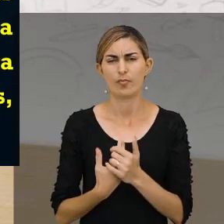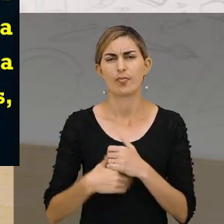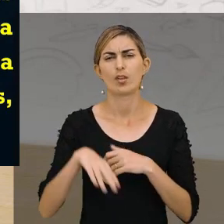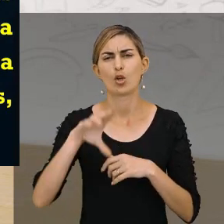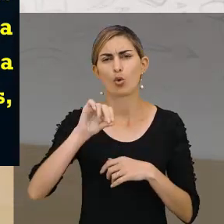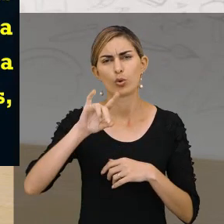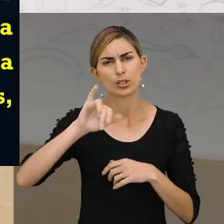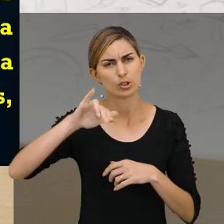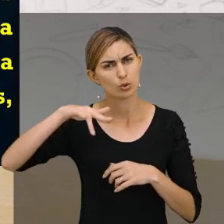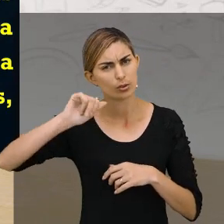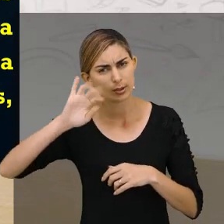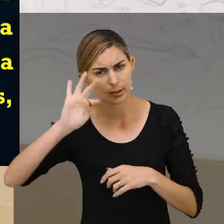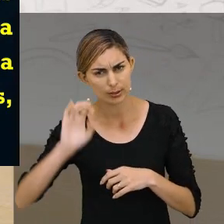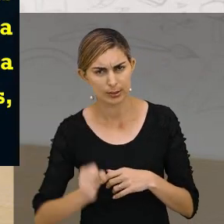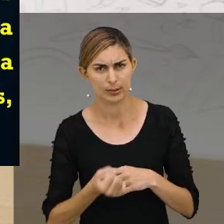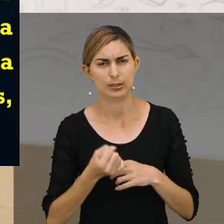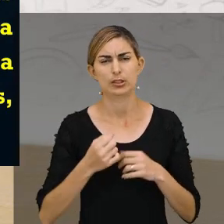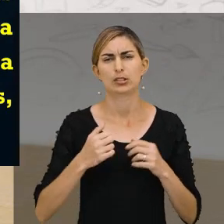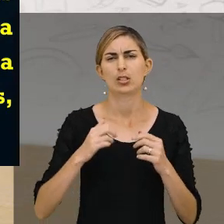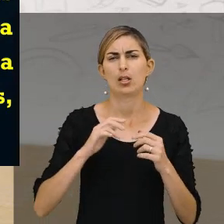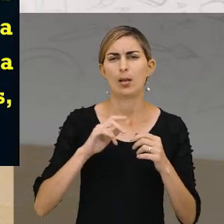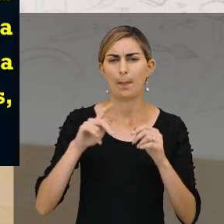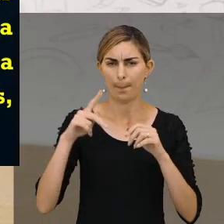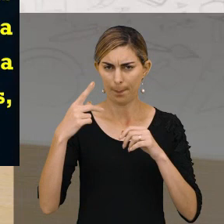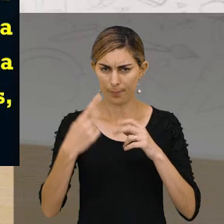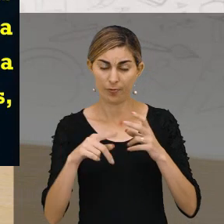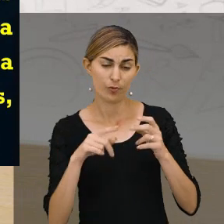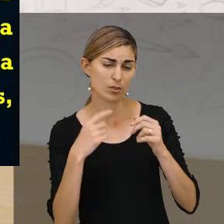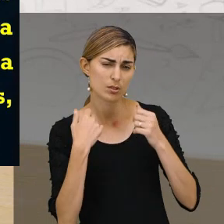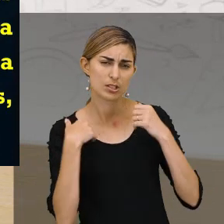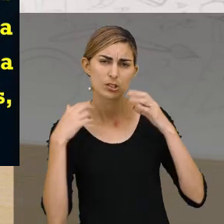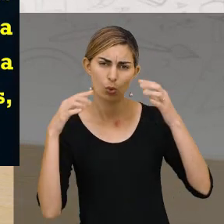Os condicionantes externos, segundo o Paro,